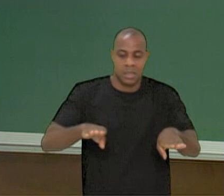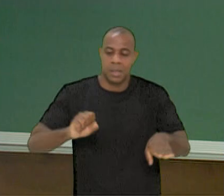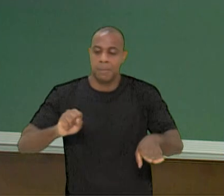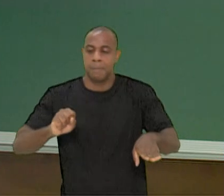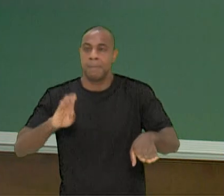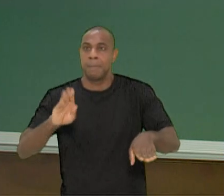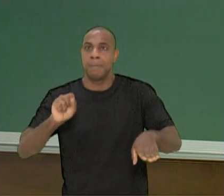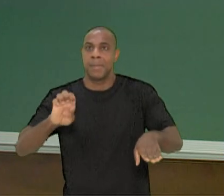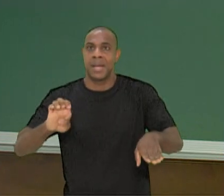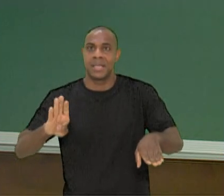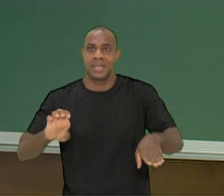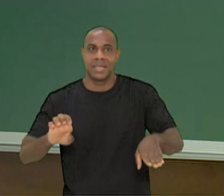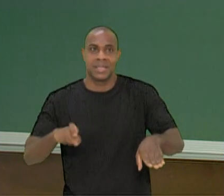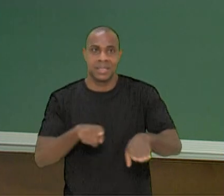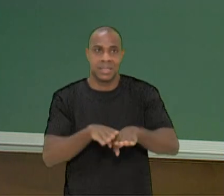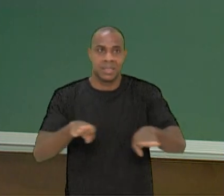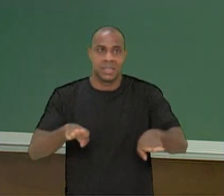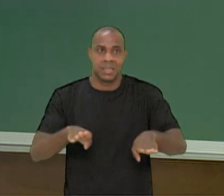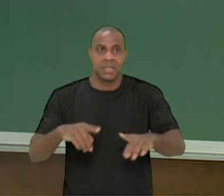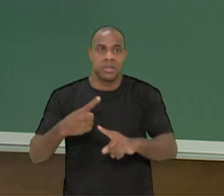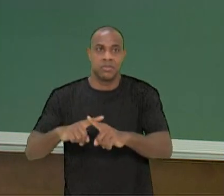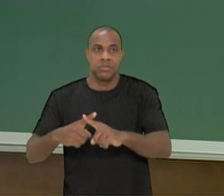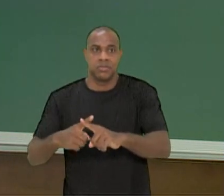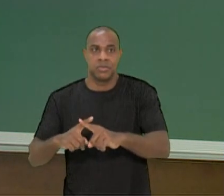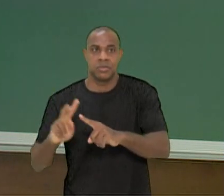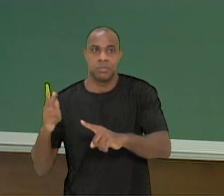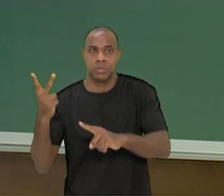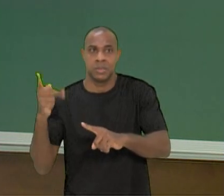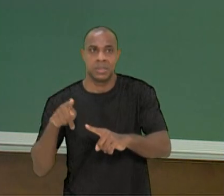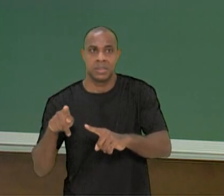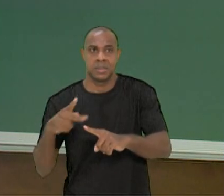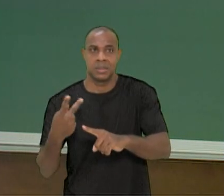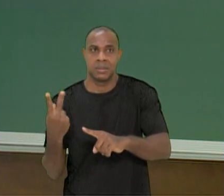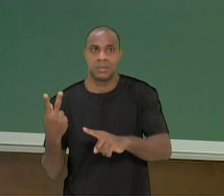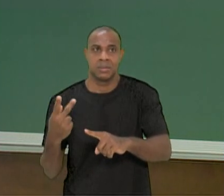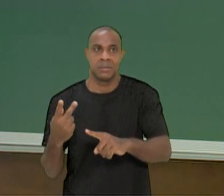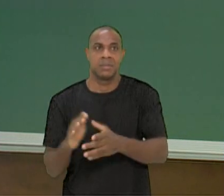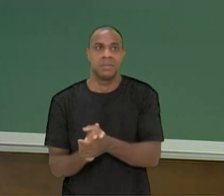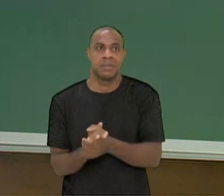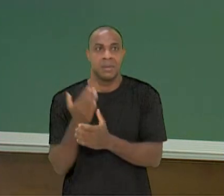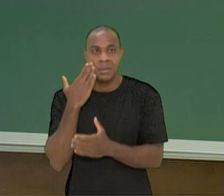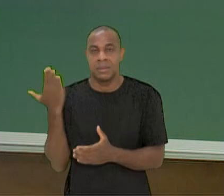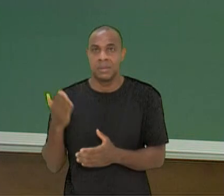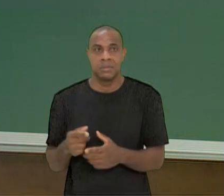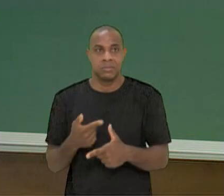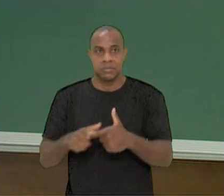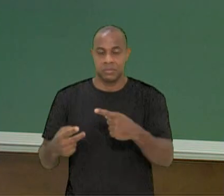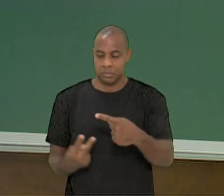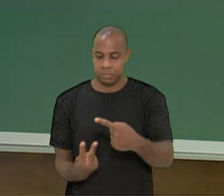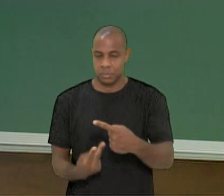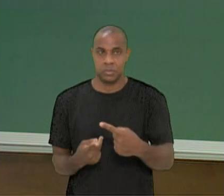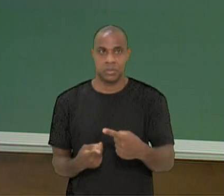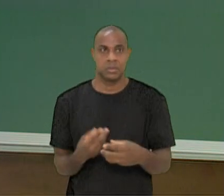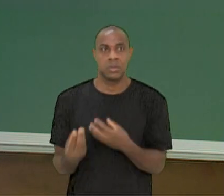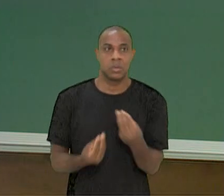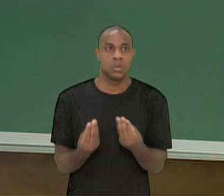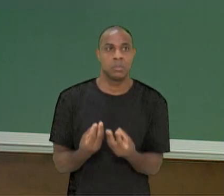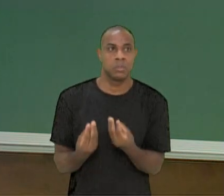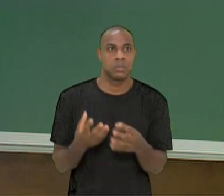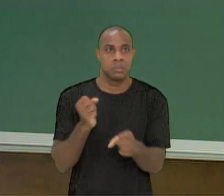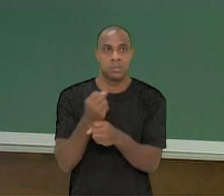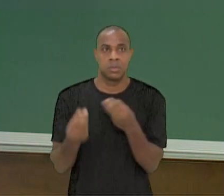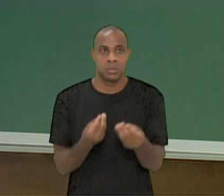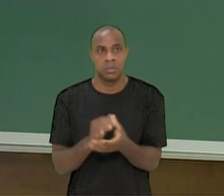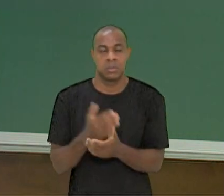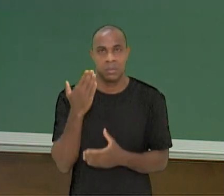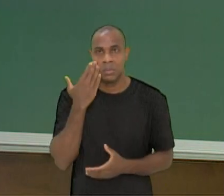2 vezes a altura dividido por 1. Dividido por 1, né? O denominador. Como é que eu multiplico duas frações?